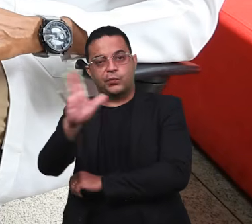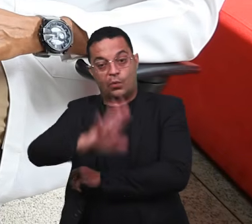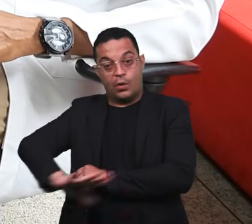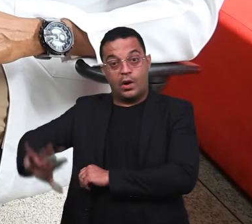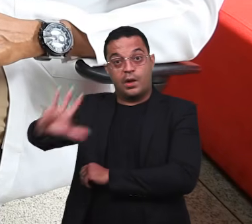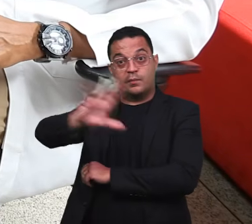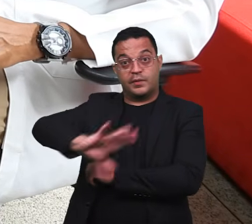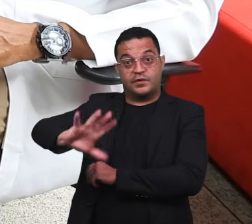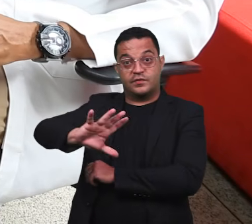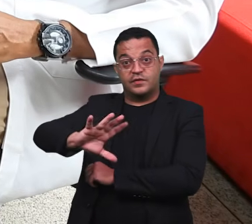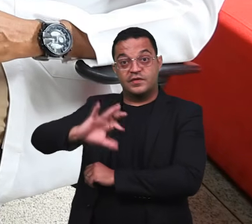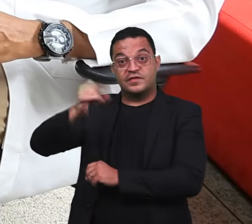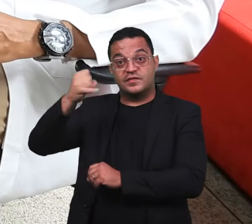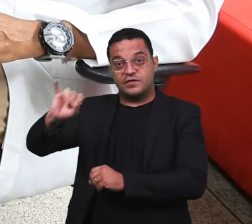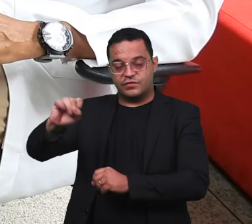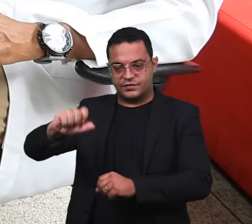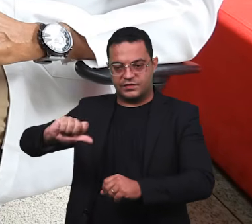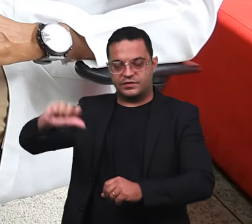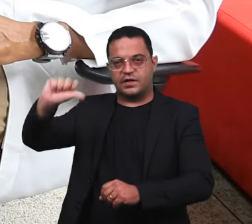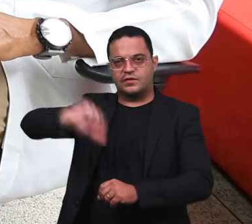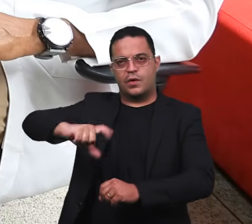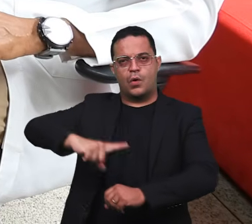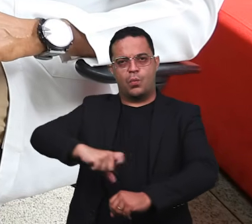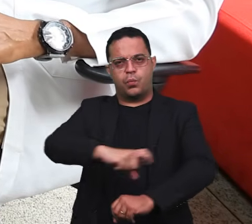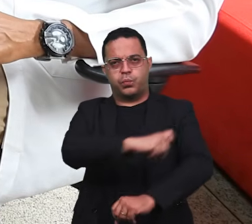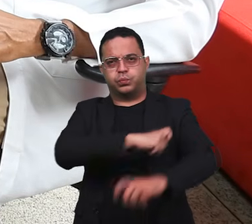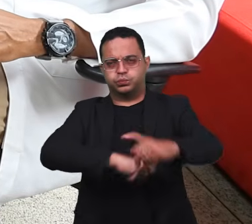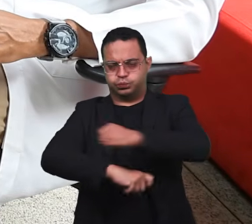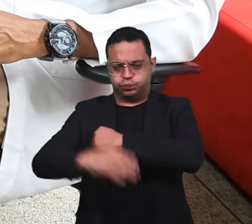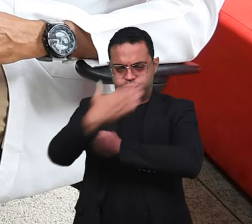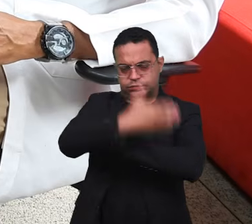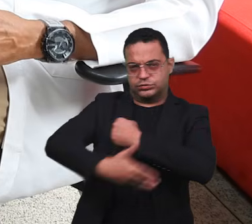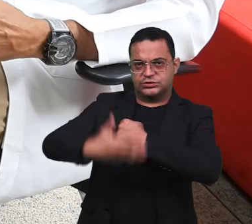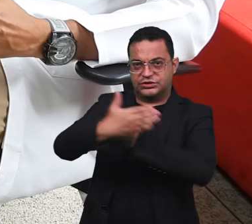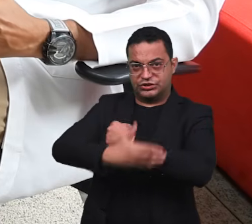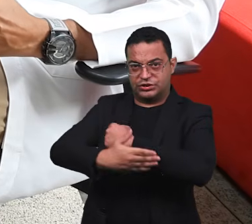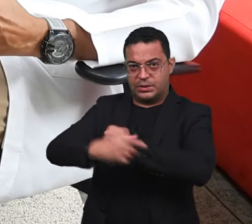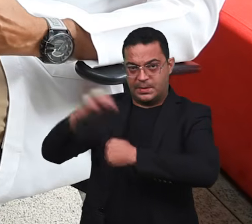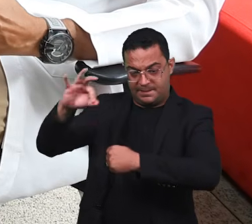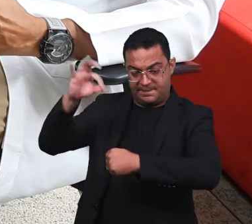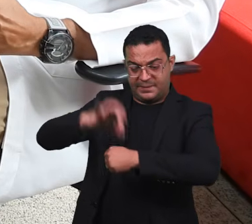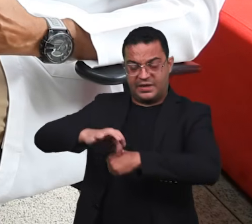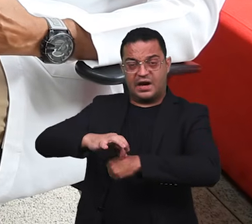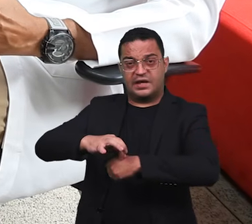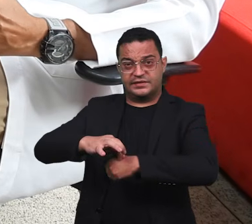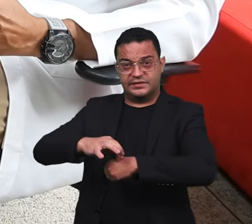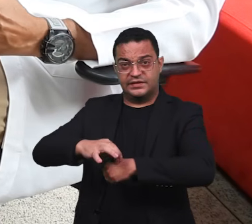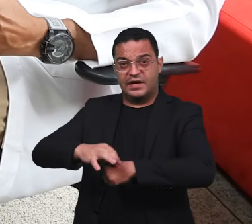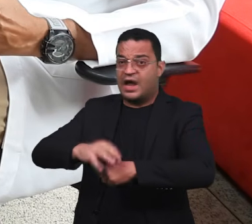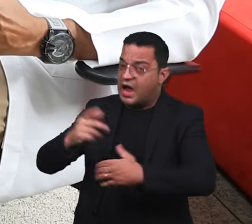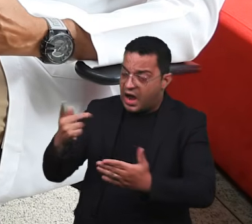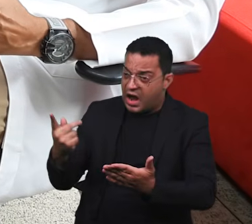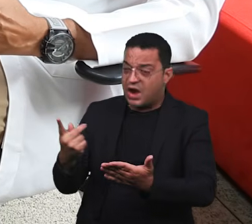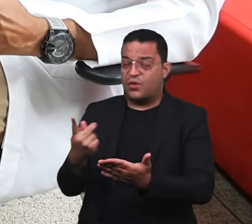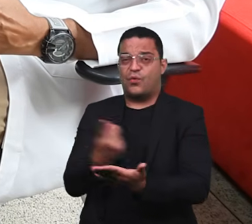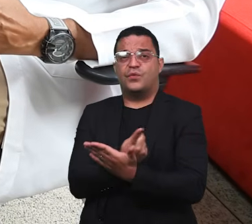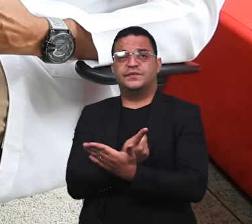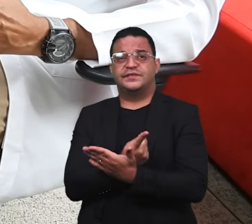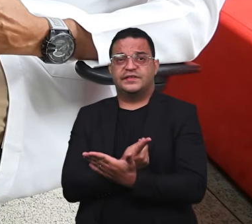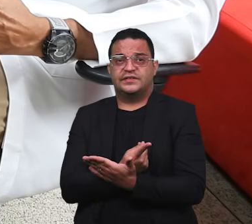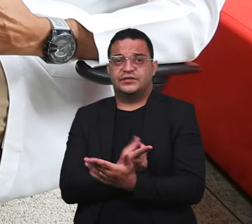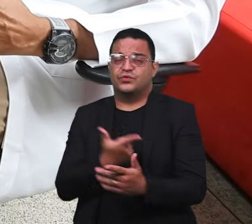inseto, então o repelente é uma questão de prudência, Sim, né? O antialérgico é que se houver uma